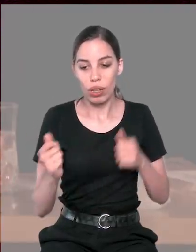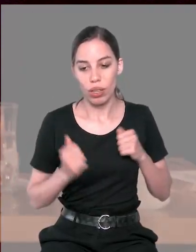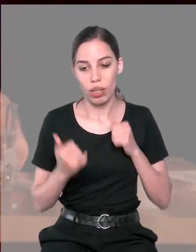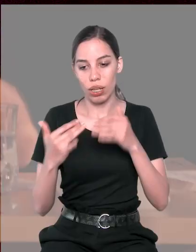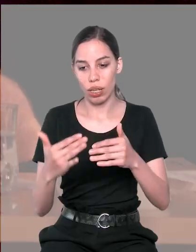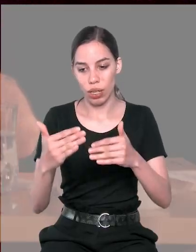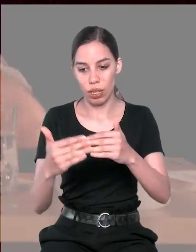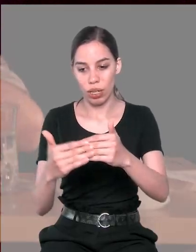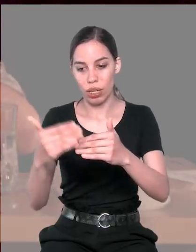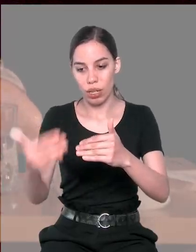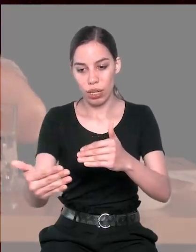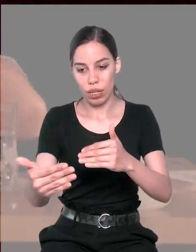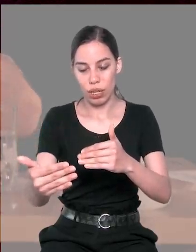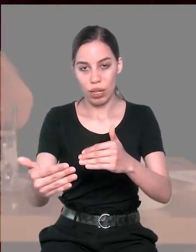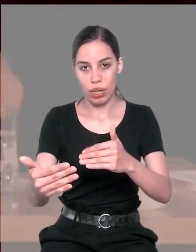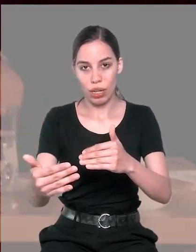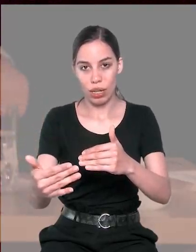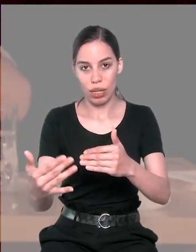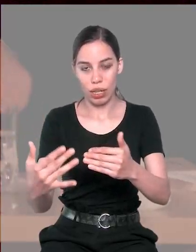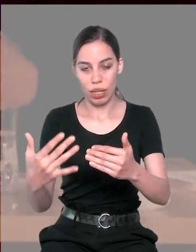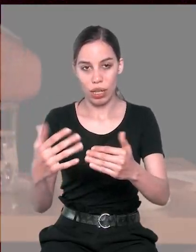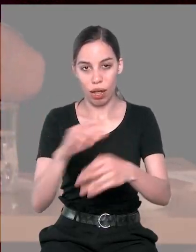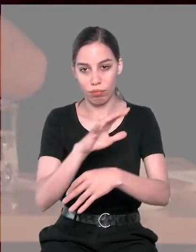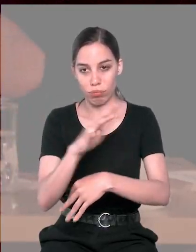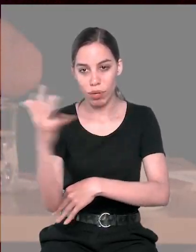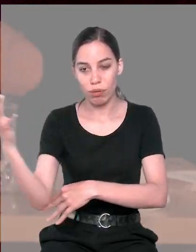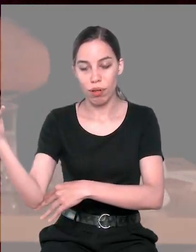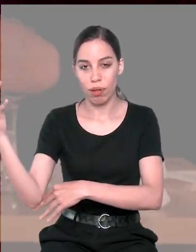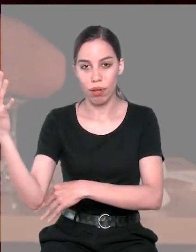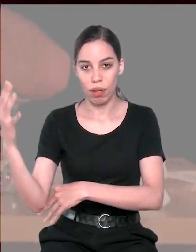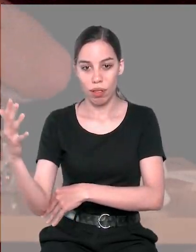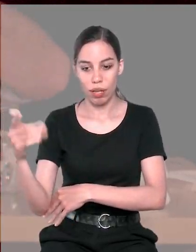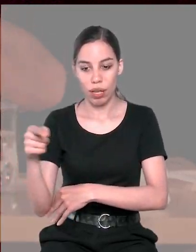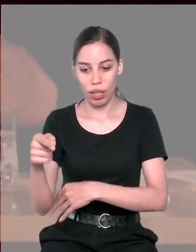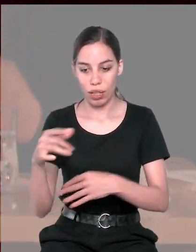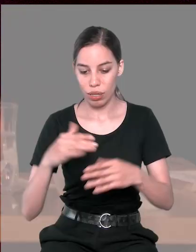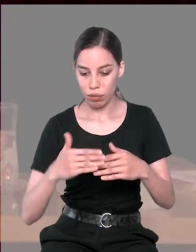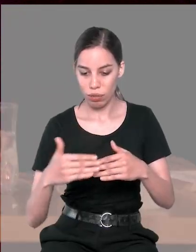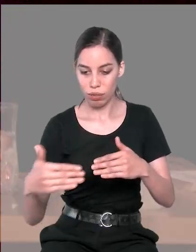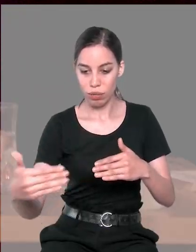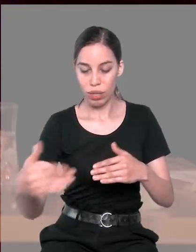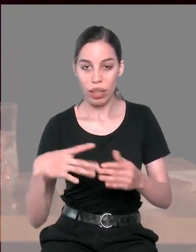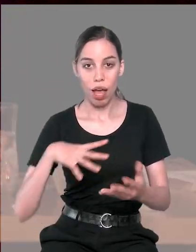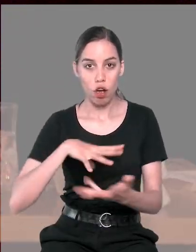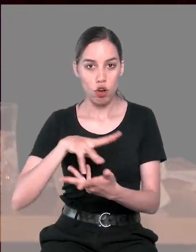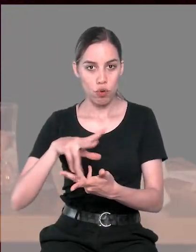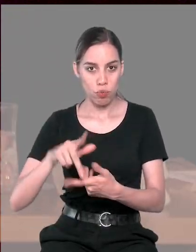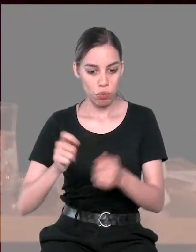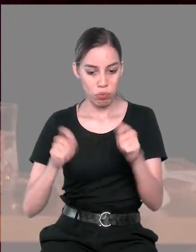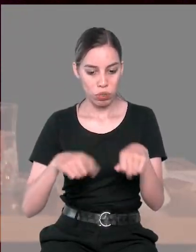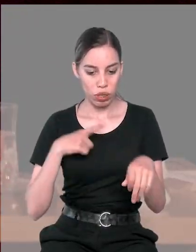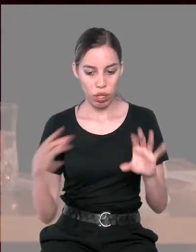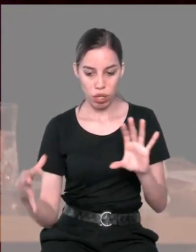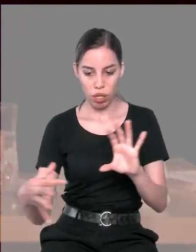estruturação do saber, entre a estruturação do saber e as questões da natureza, entre a natureza. Quer dizer, esse é o mundo que o Valéry acha que poderia, de alguma maneira, criar um